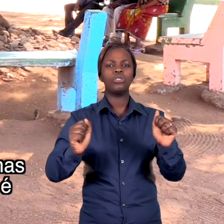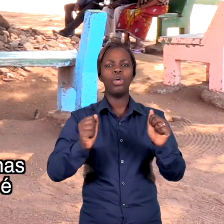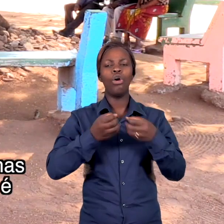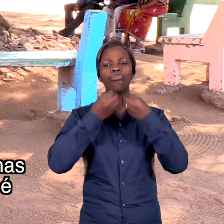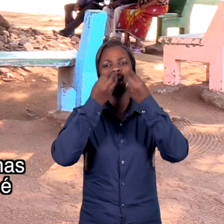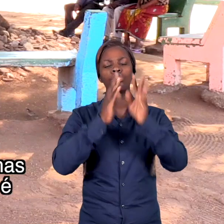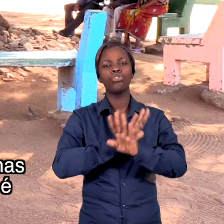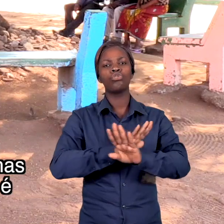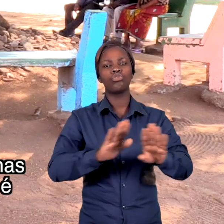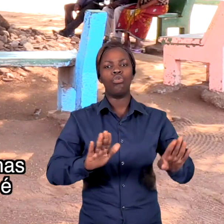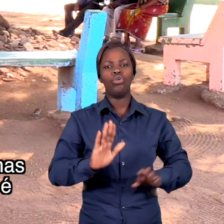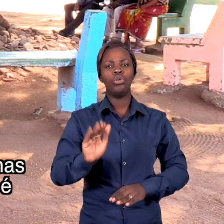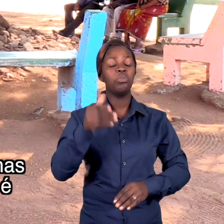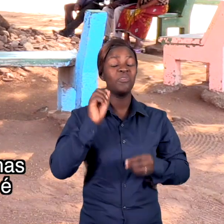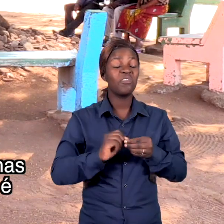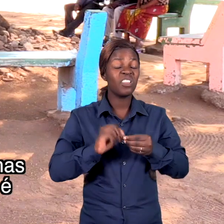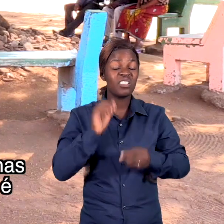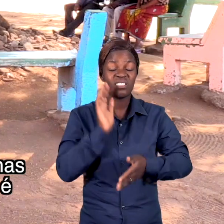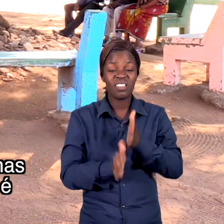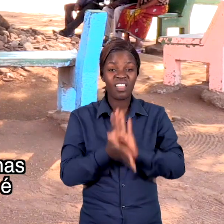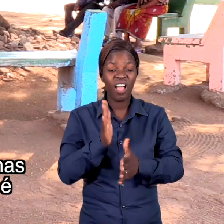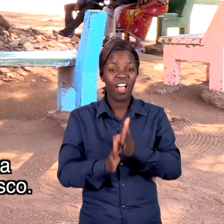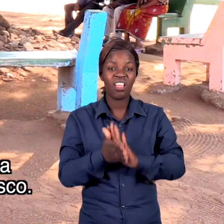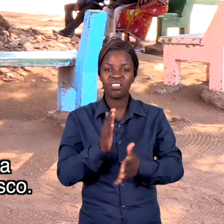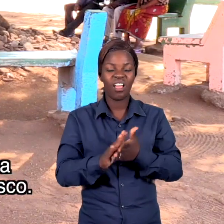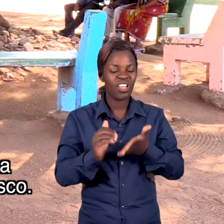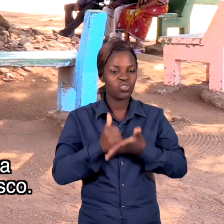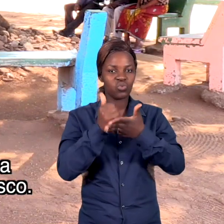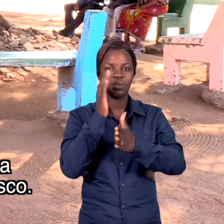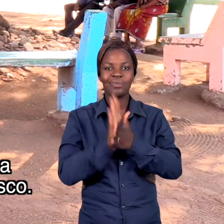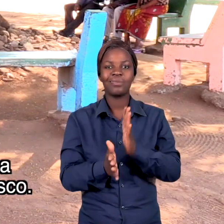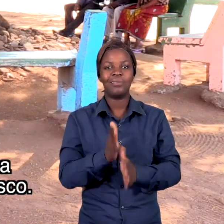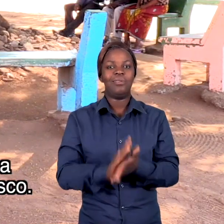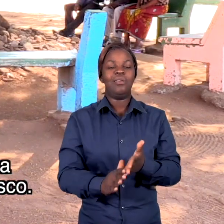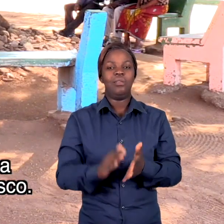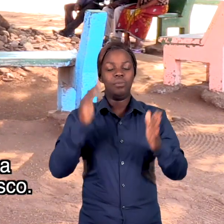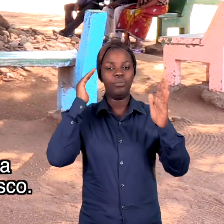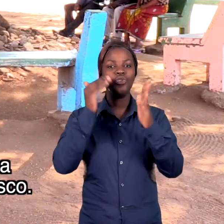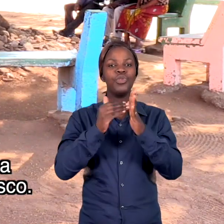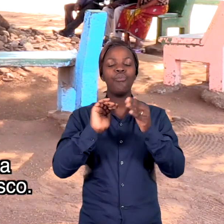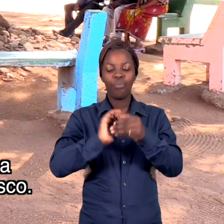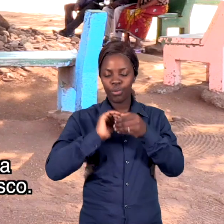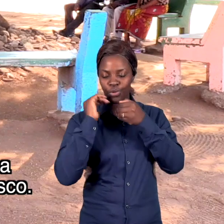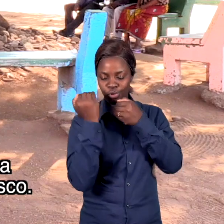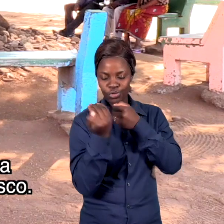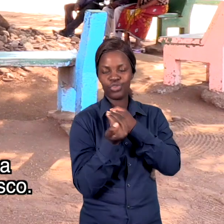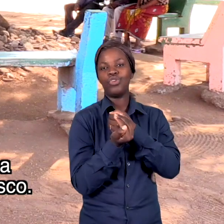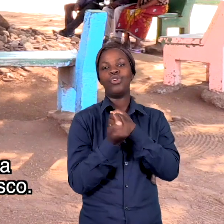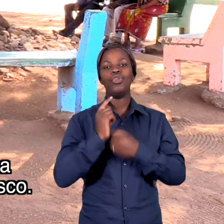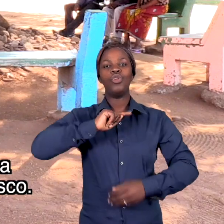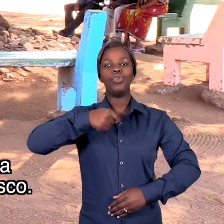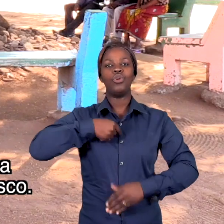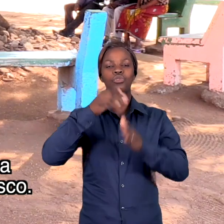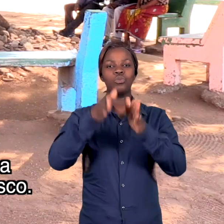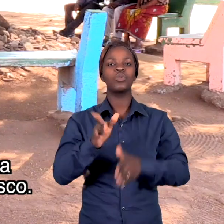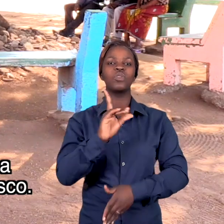intensas, mas só avisam, não há nada que fazem, e não há nada que é feito para poder